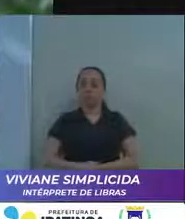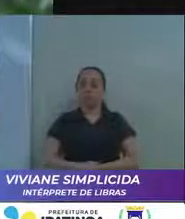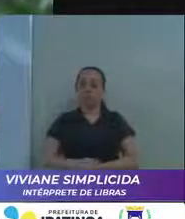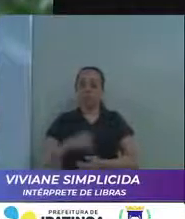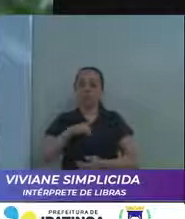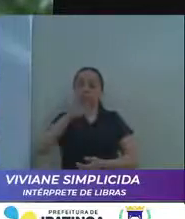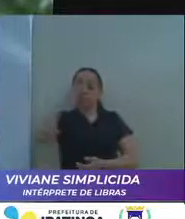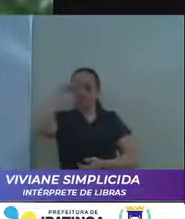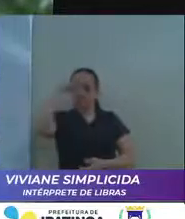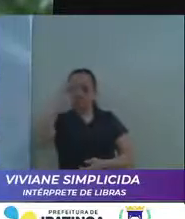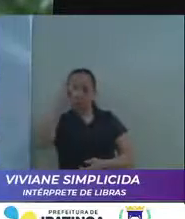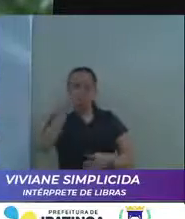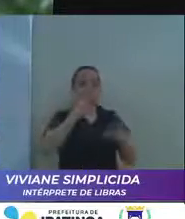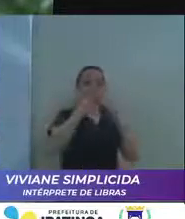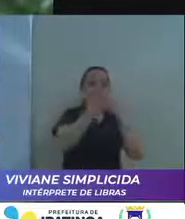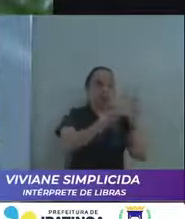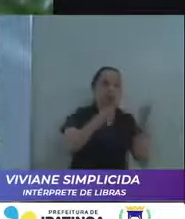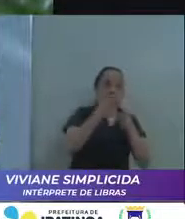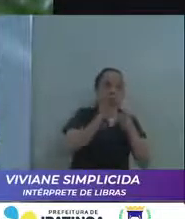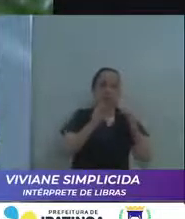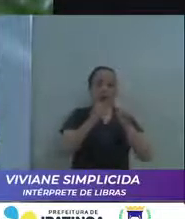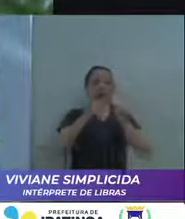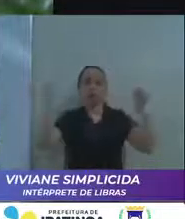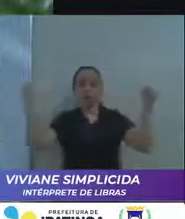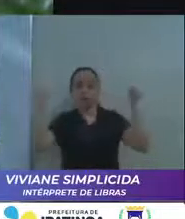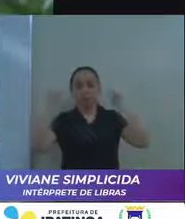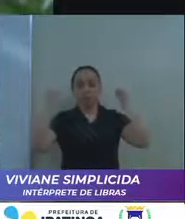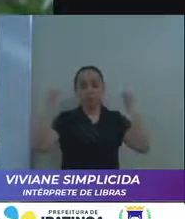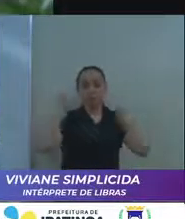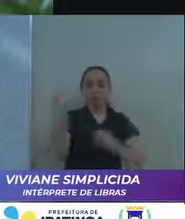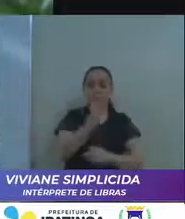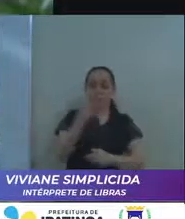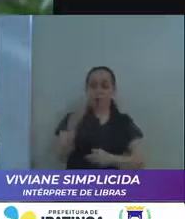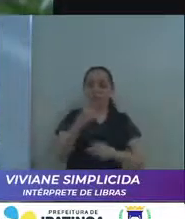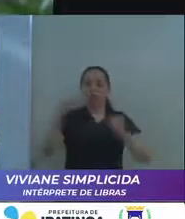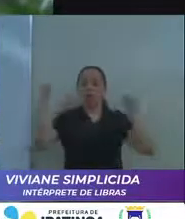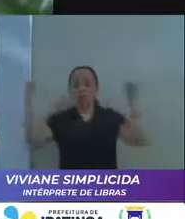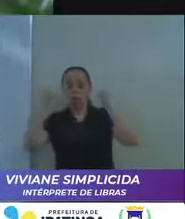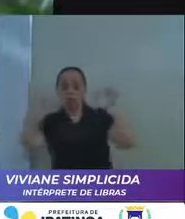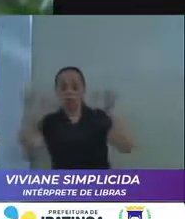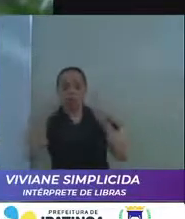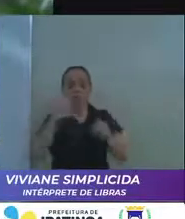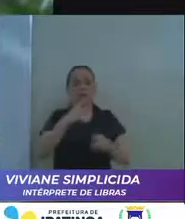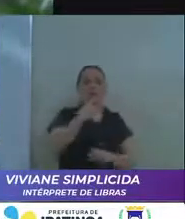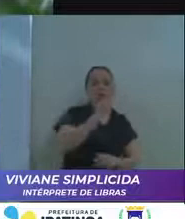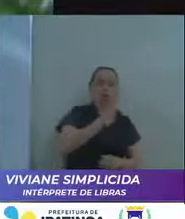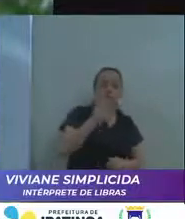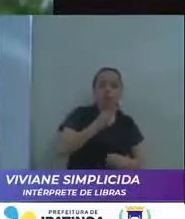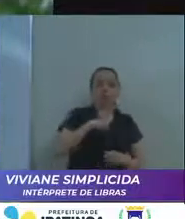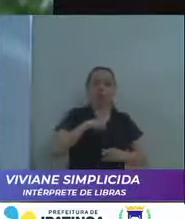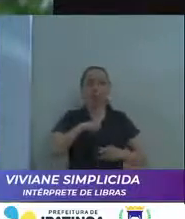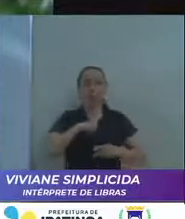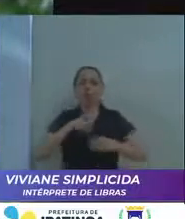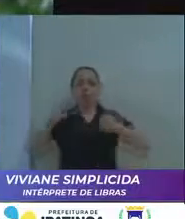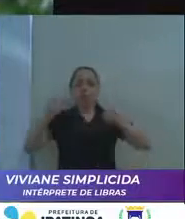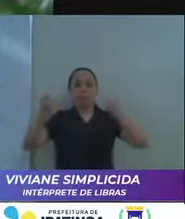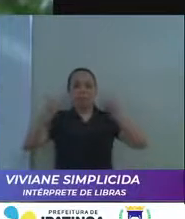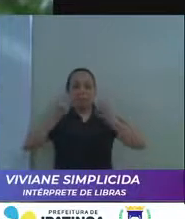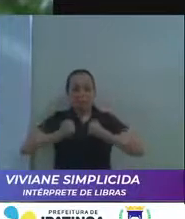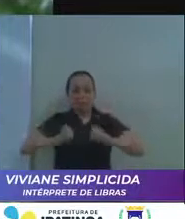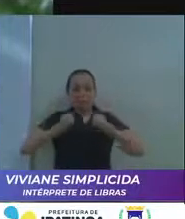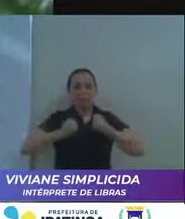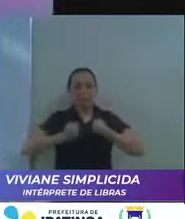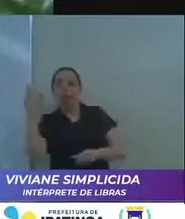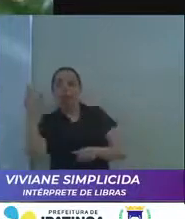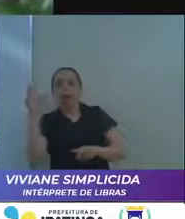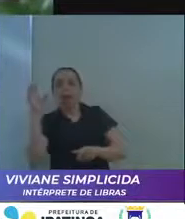Evite falar enquanto estiver praticando esportes. O esforço muscular associado à fala gera uma sobrecarga na musculatura